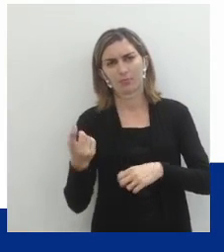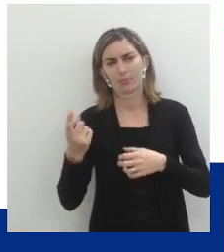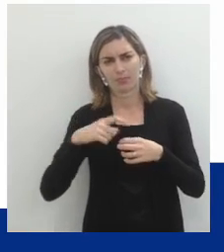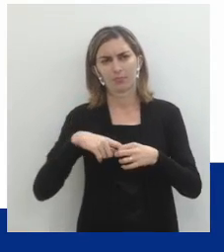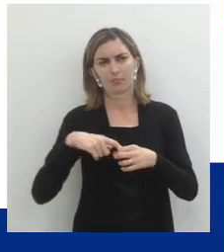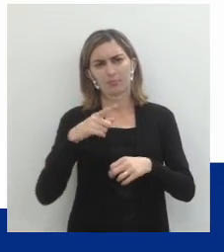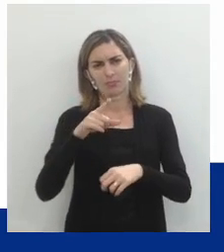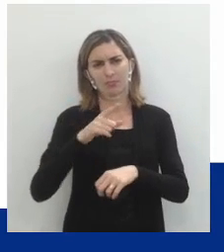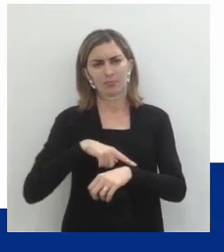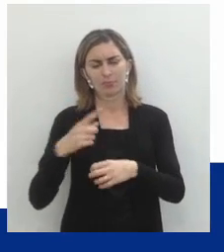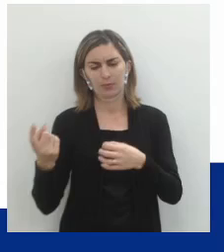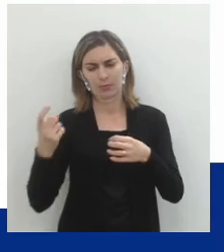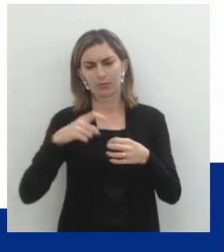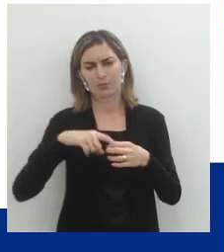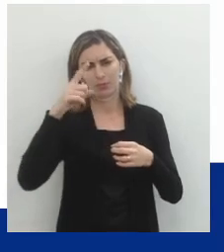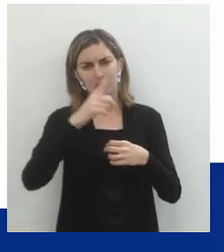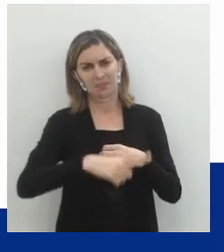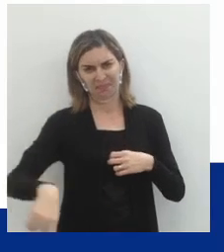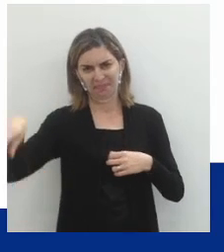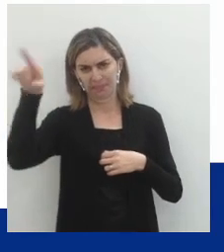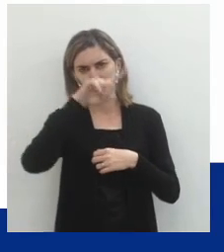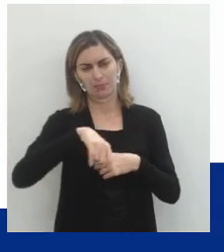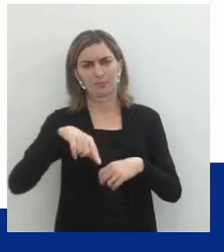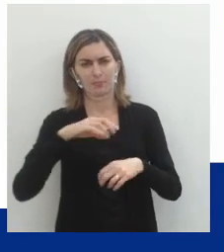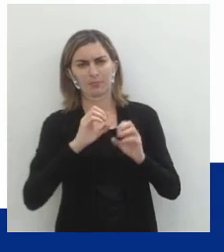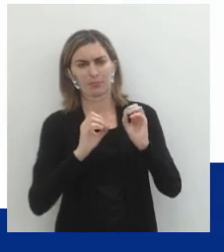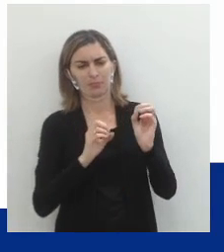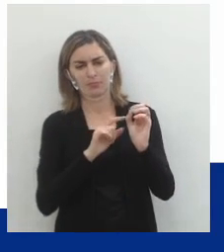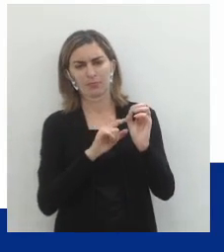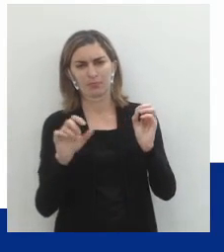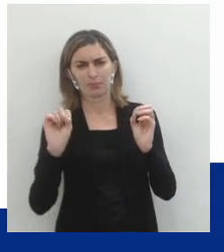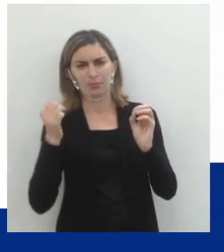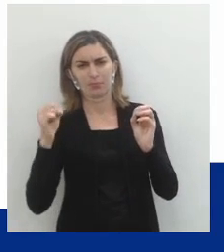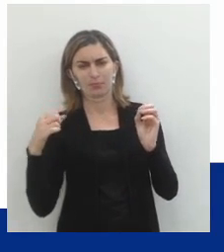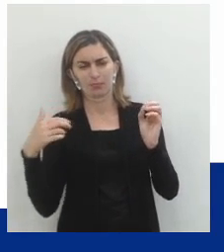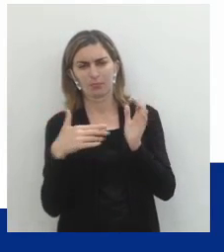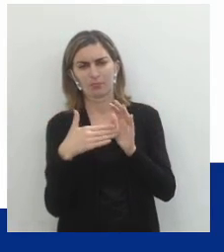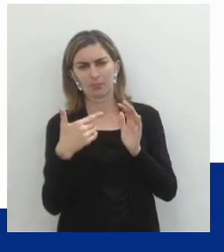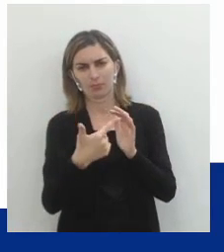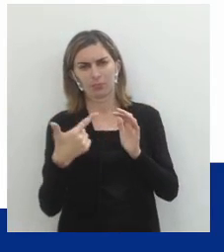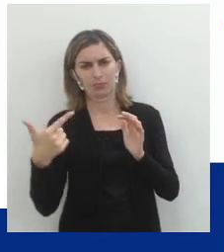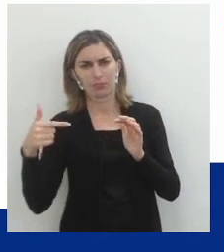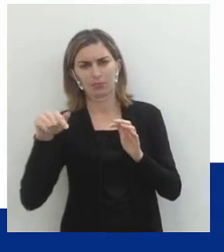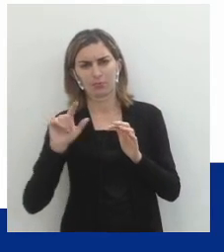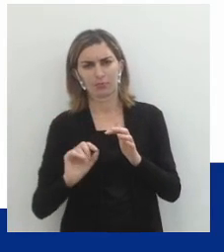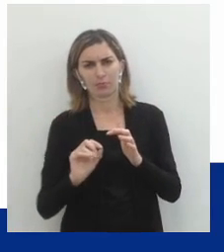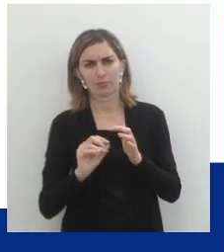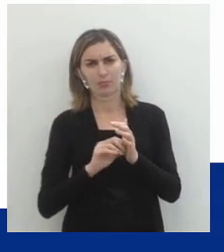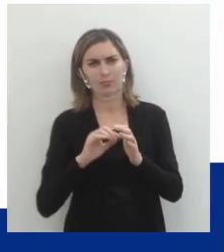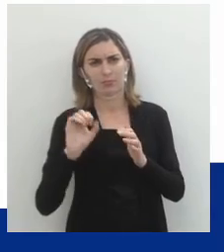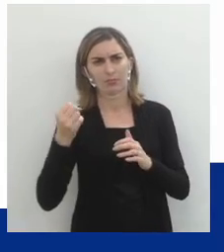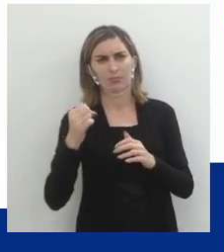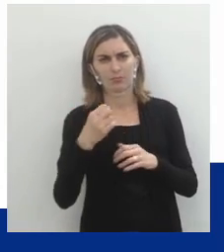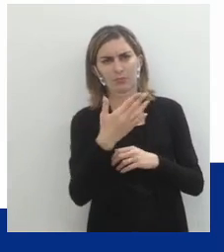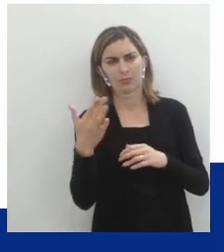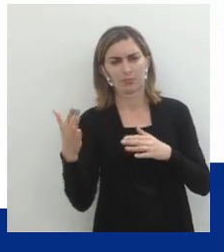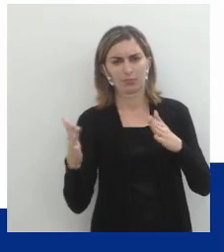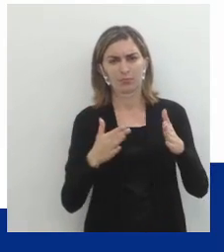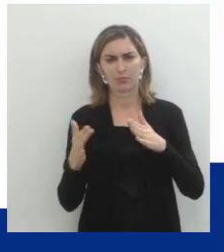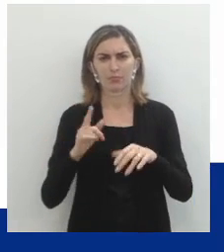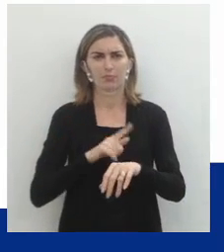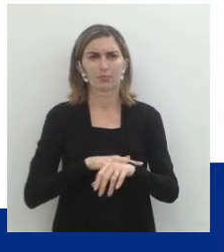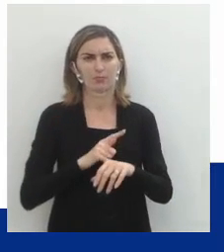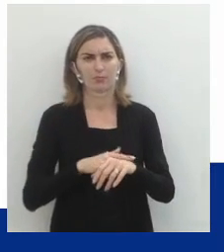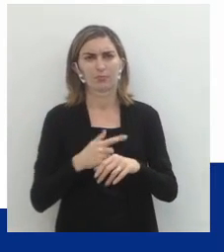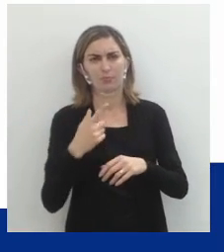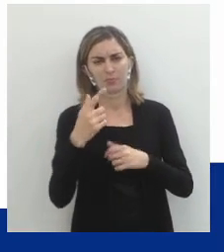gigante, essa volta na roda gigante, ela vai ser de 0 segundos até 270 segundos. Galera, esse intervalo de tempo